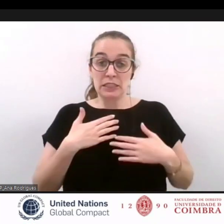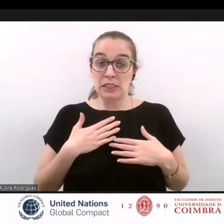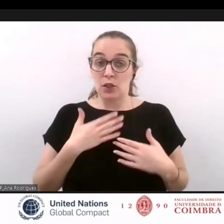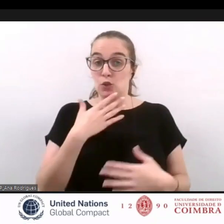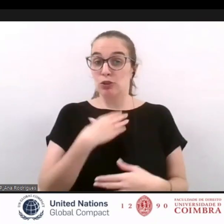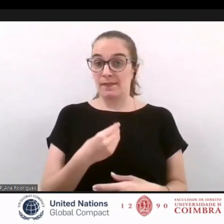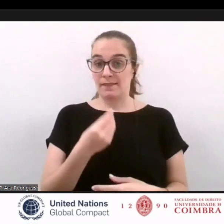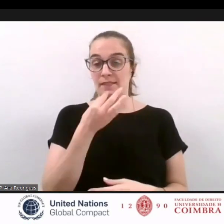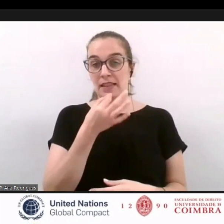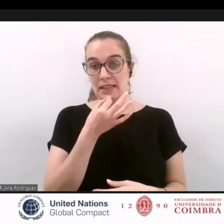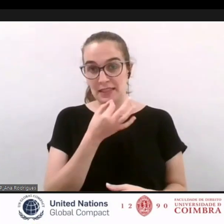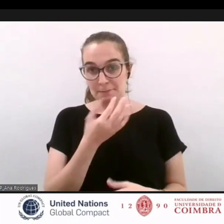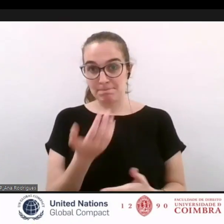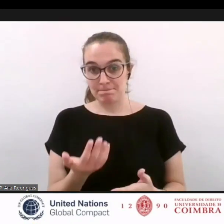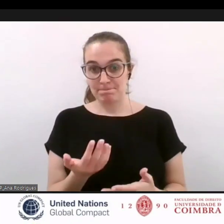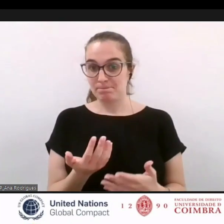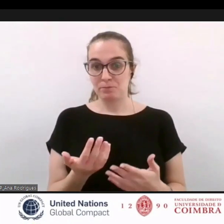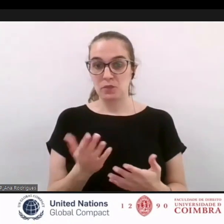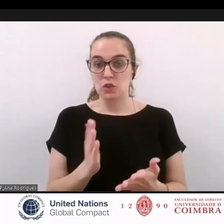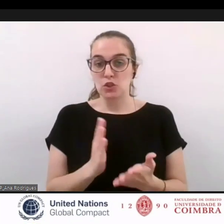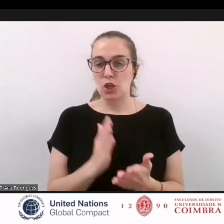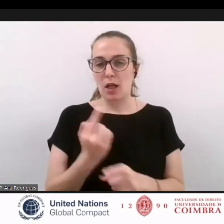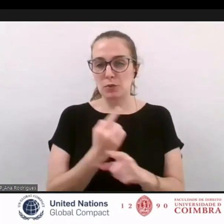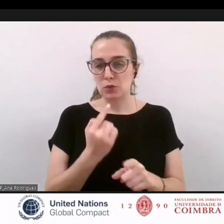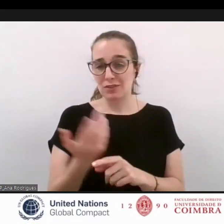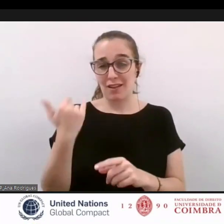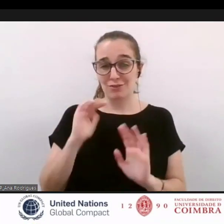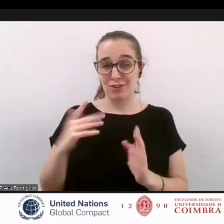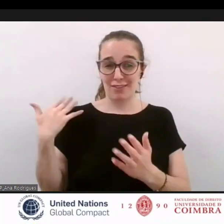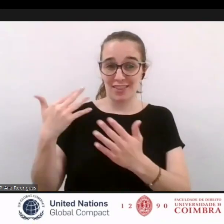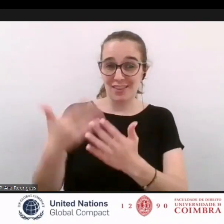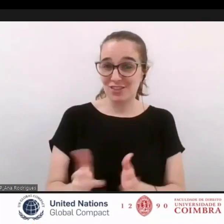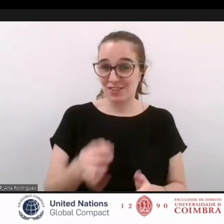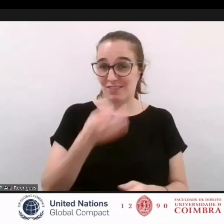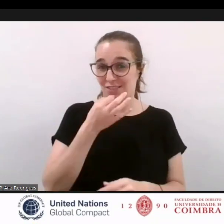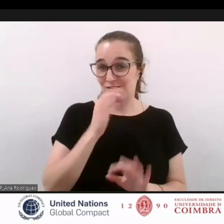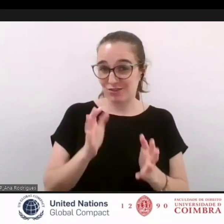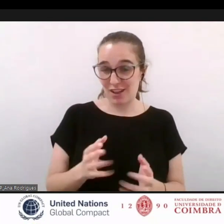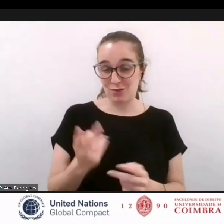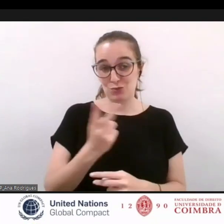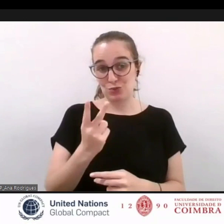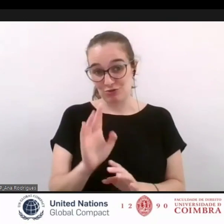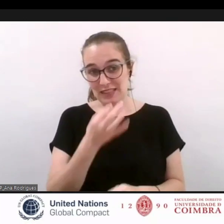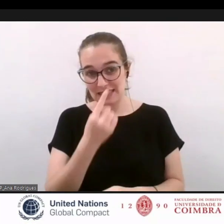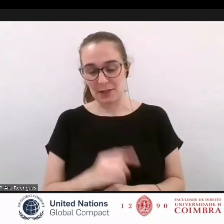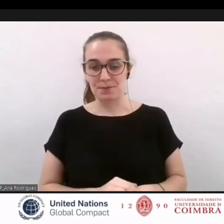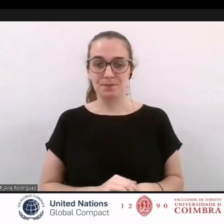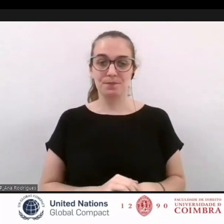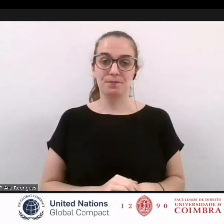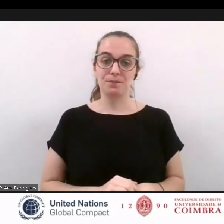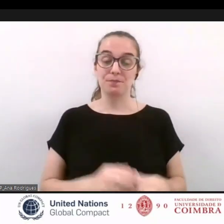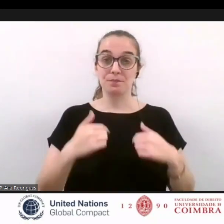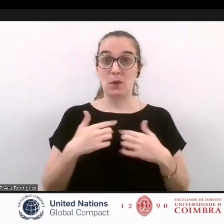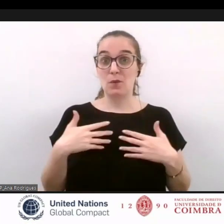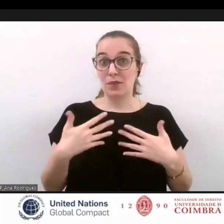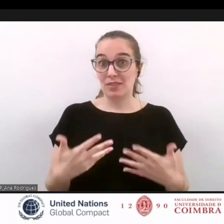é... vou sublinhar apenas algumas das ideias que já foram transmitidas por os dois. Estou aqui com vontade, e